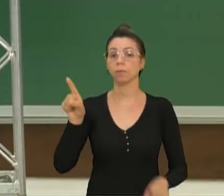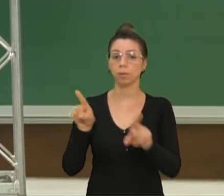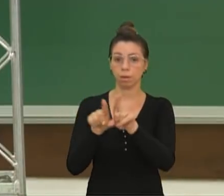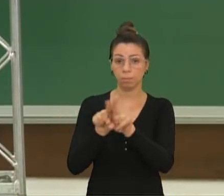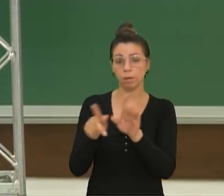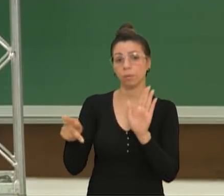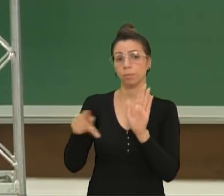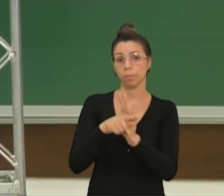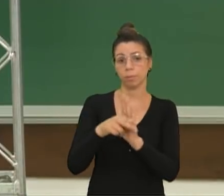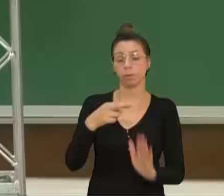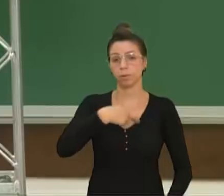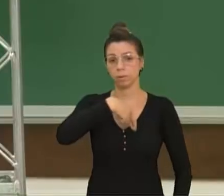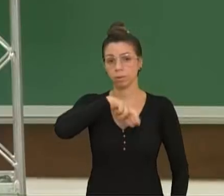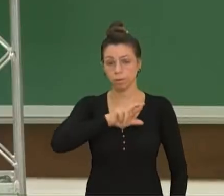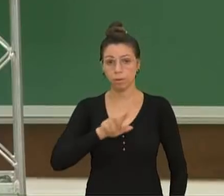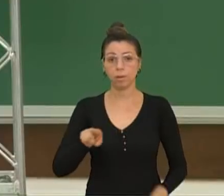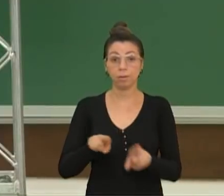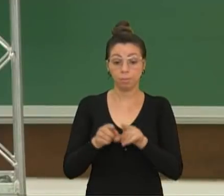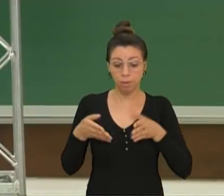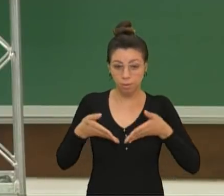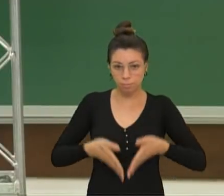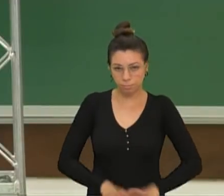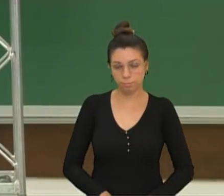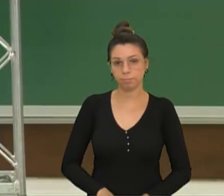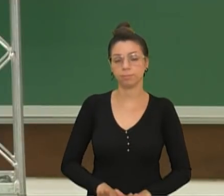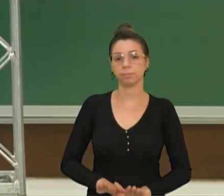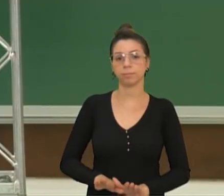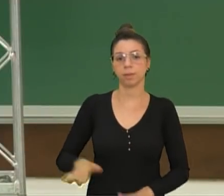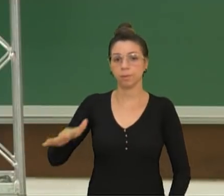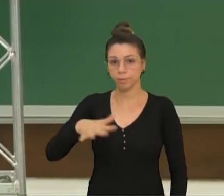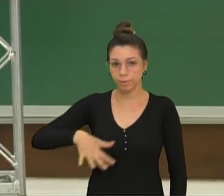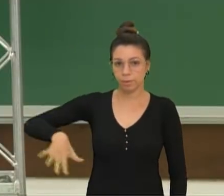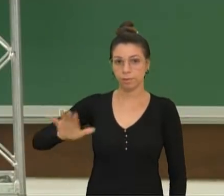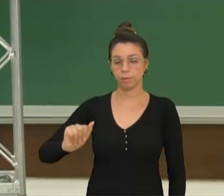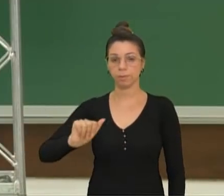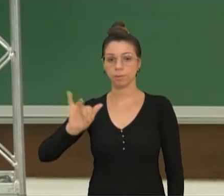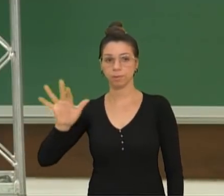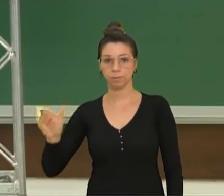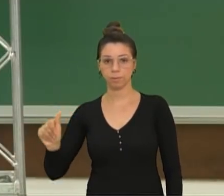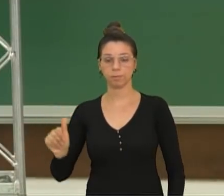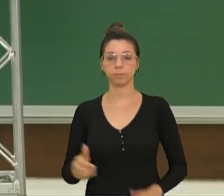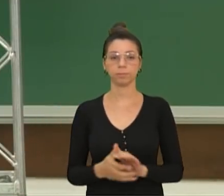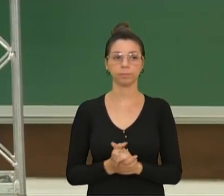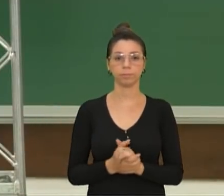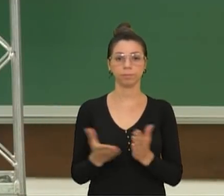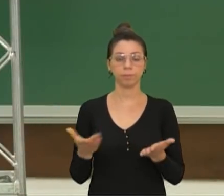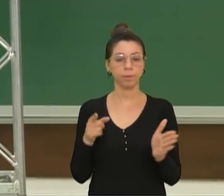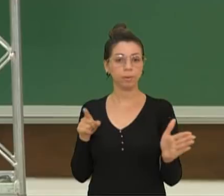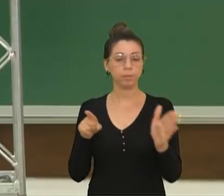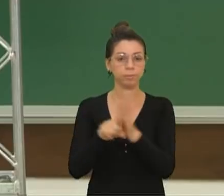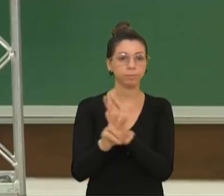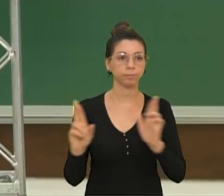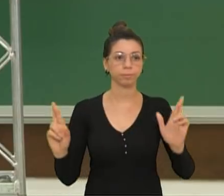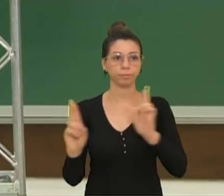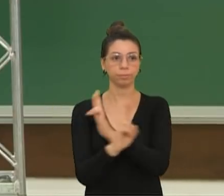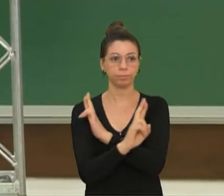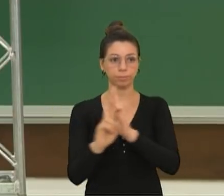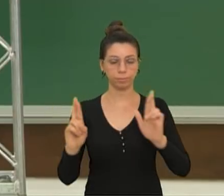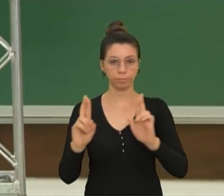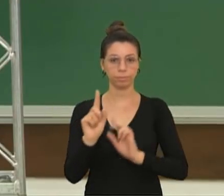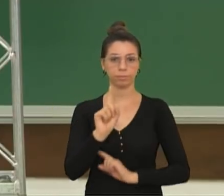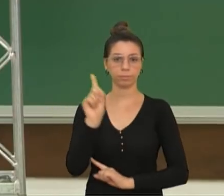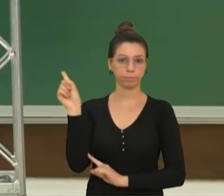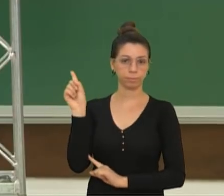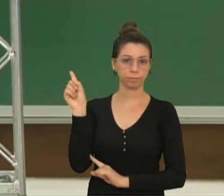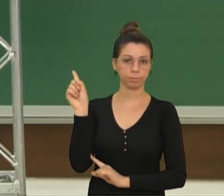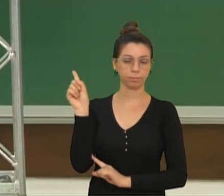religioso da época e também nasceu na África. Tá? Vamos agora às questões relacionadas a essa